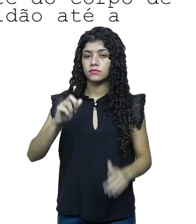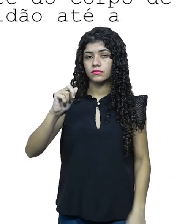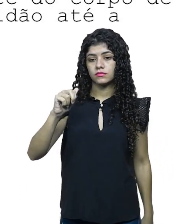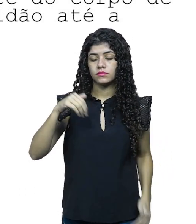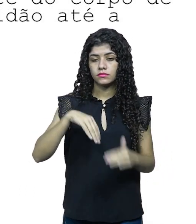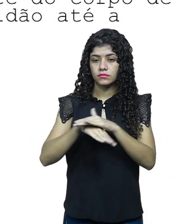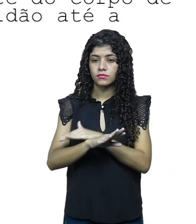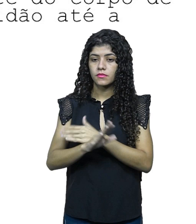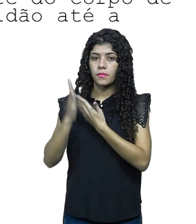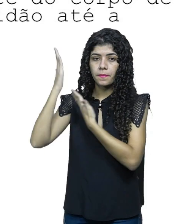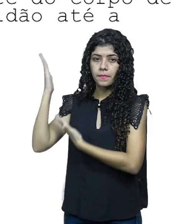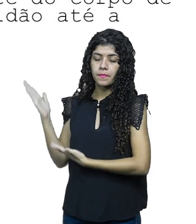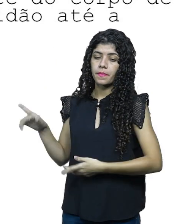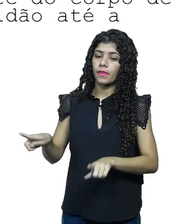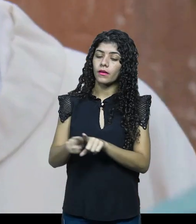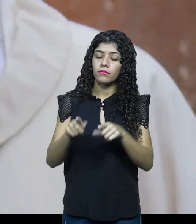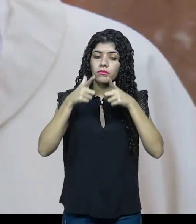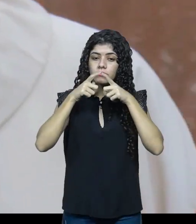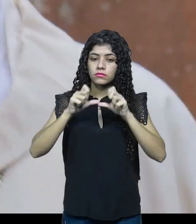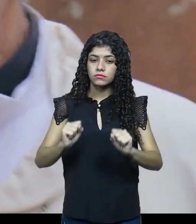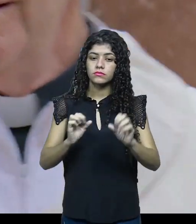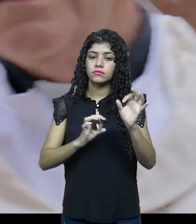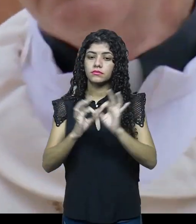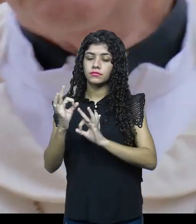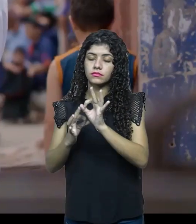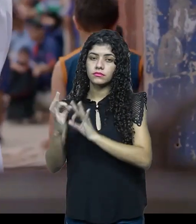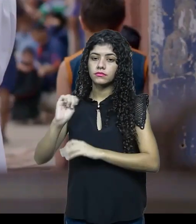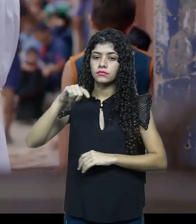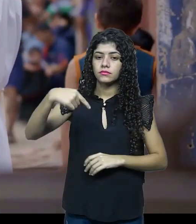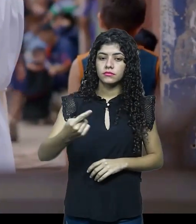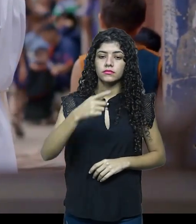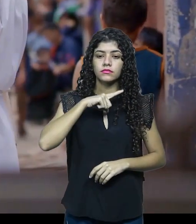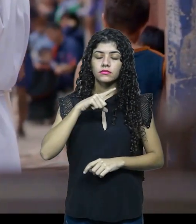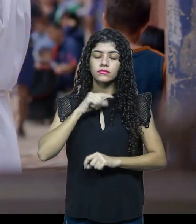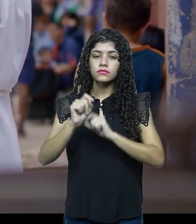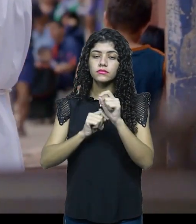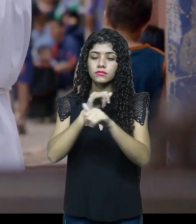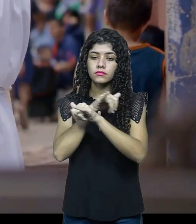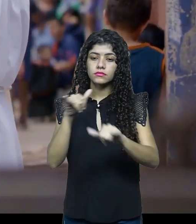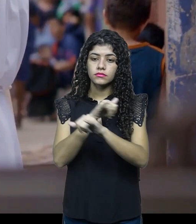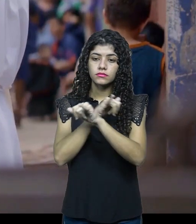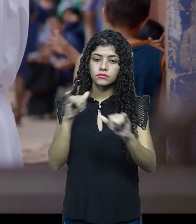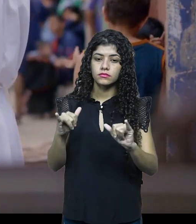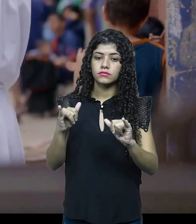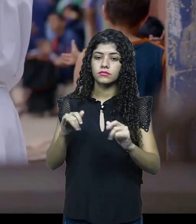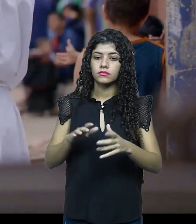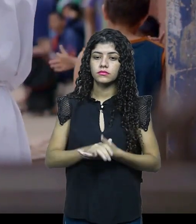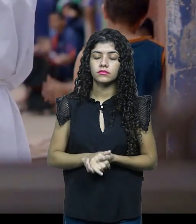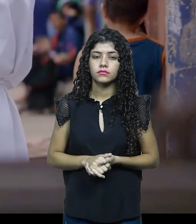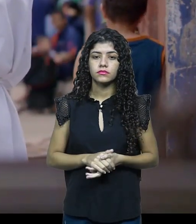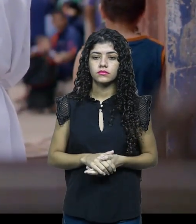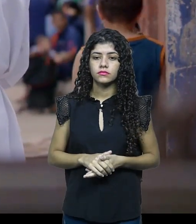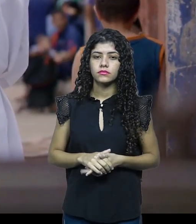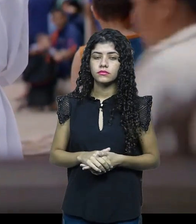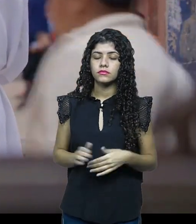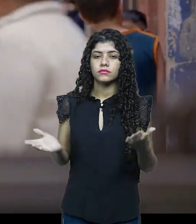pontos, filmagem de arquivo. Isso é linguagem narrativa. E linguagem também até de montagem. Aí depois logo depois desse anúncio, em uma